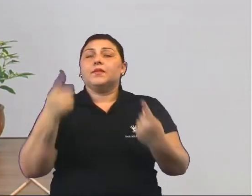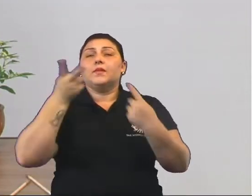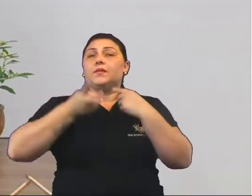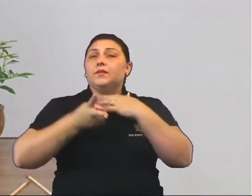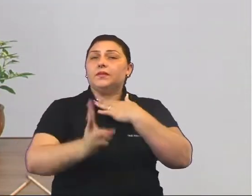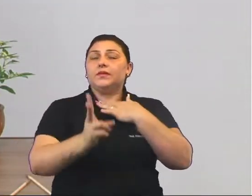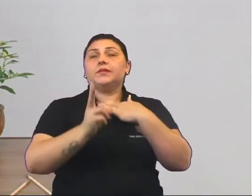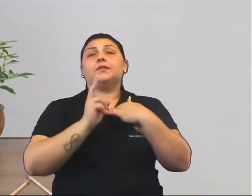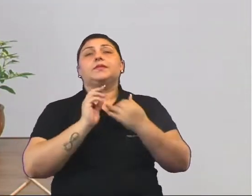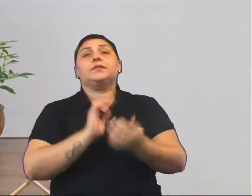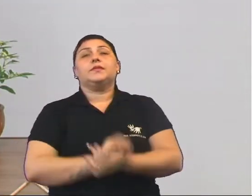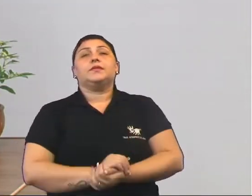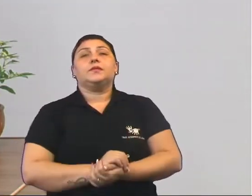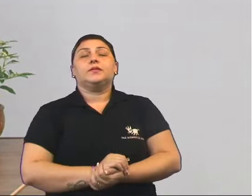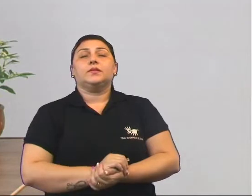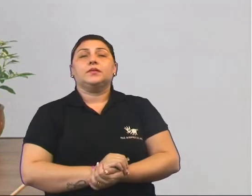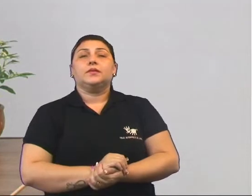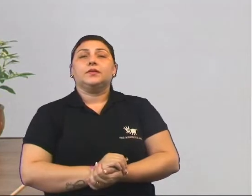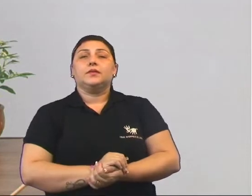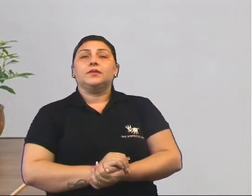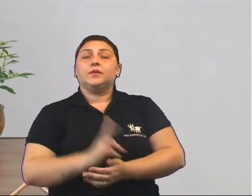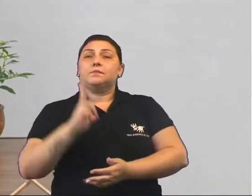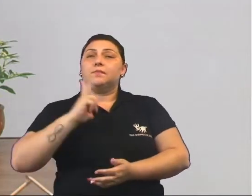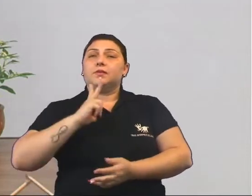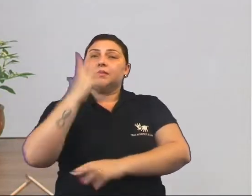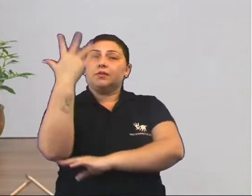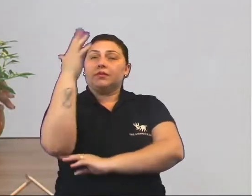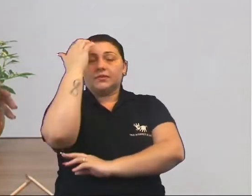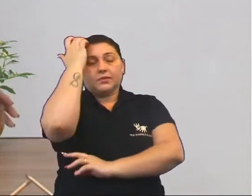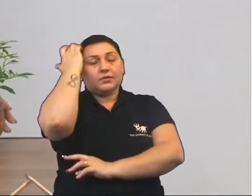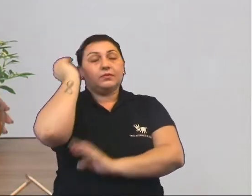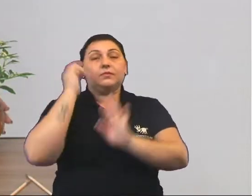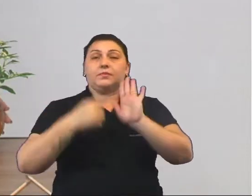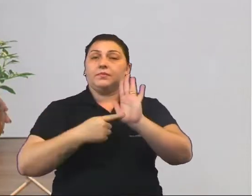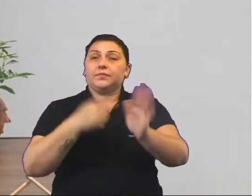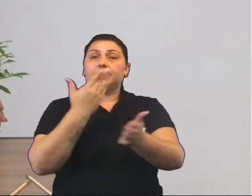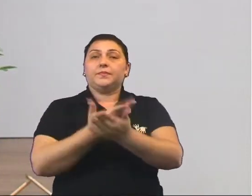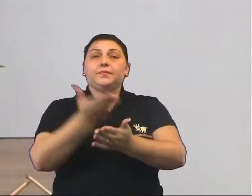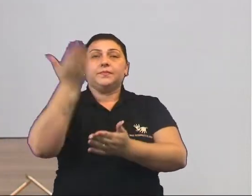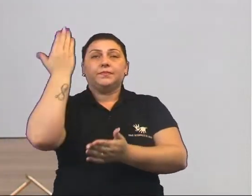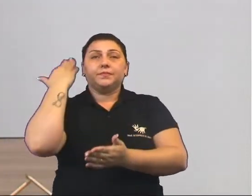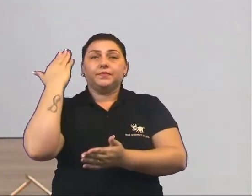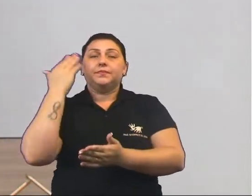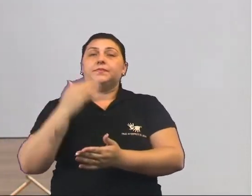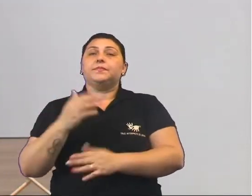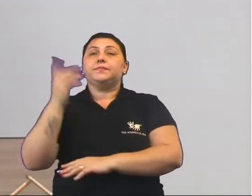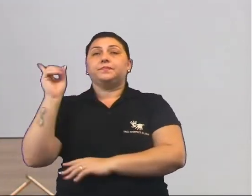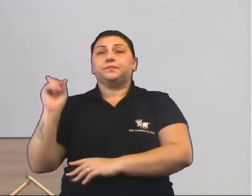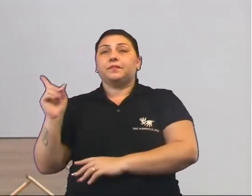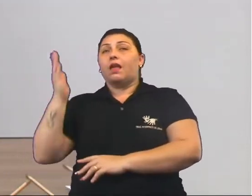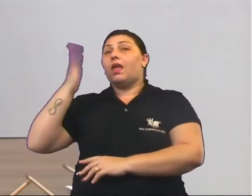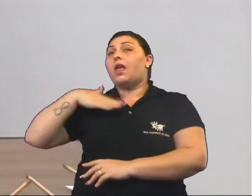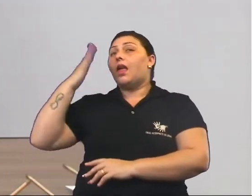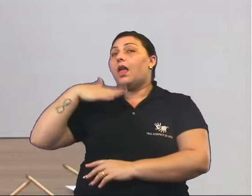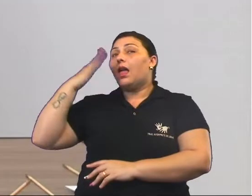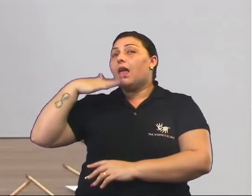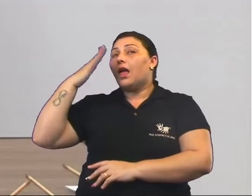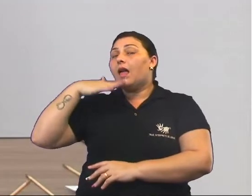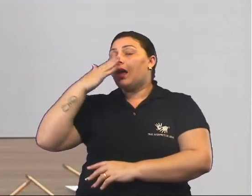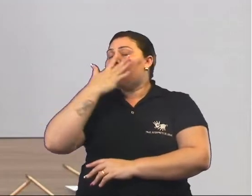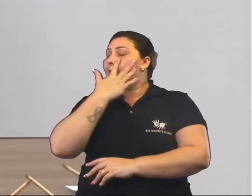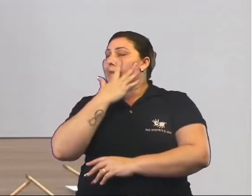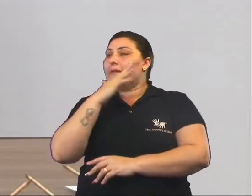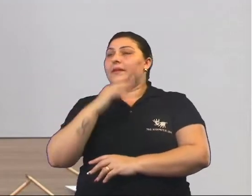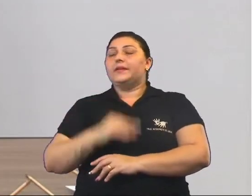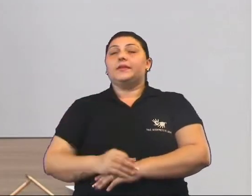dar continuidade às partes das plantas. Eu mostrei na aula passada essa plantinha. E ela está